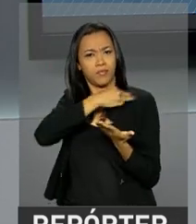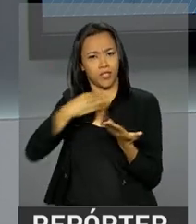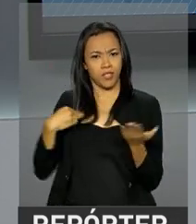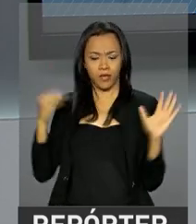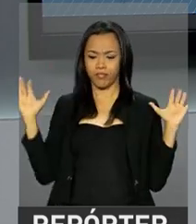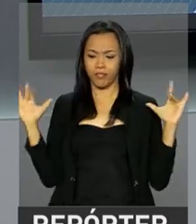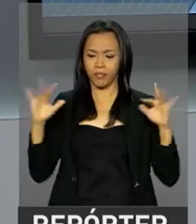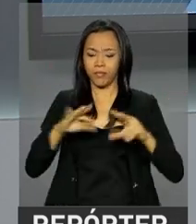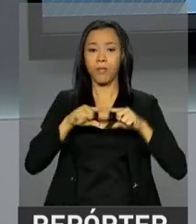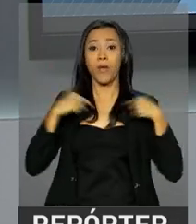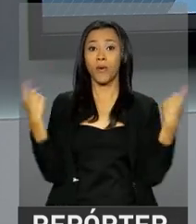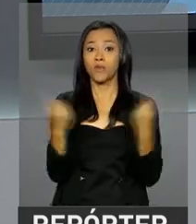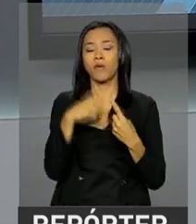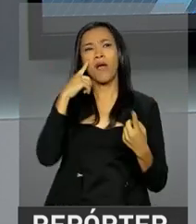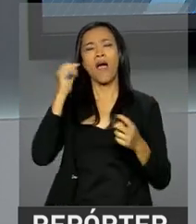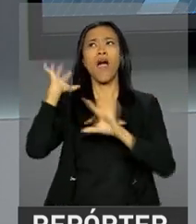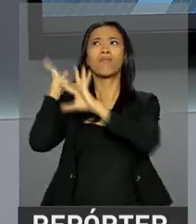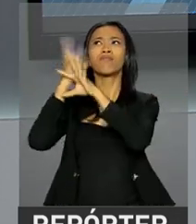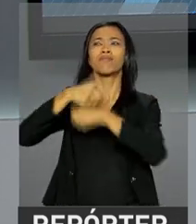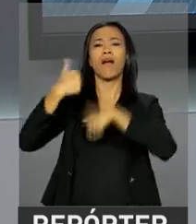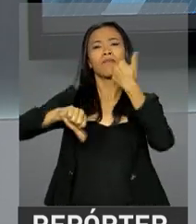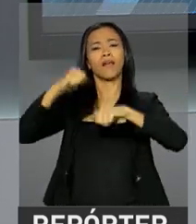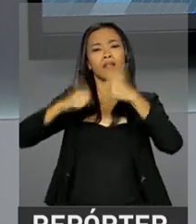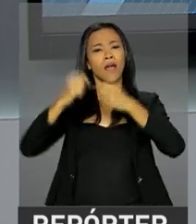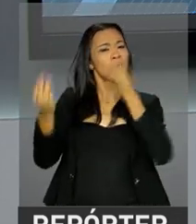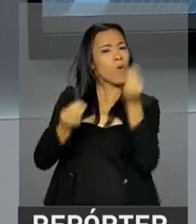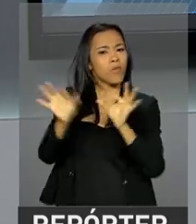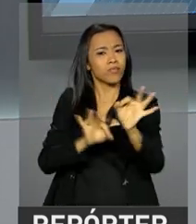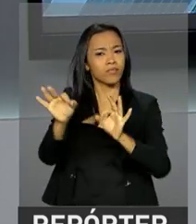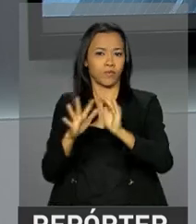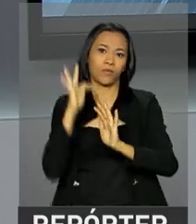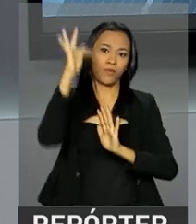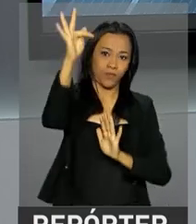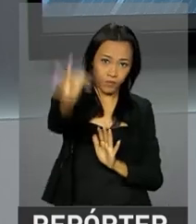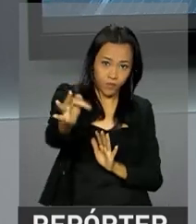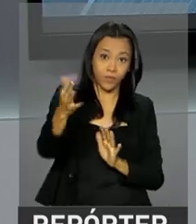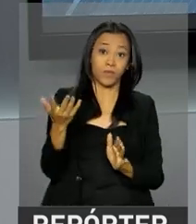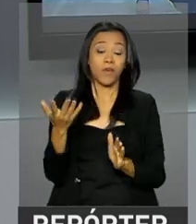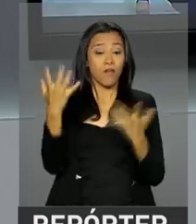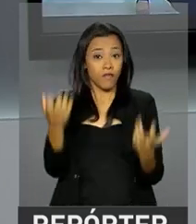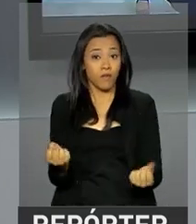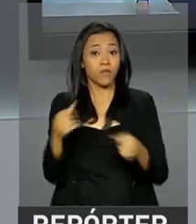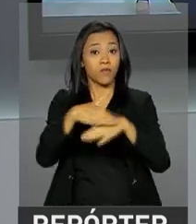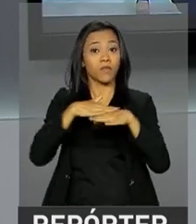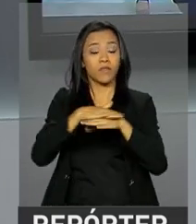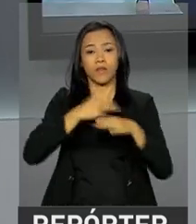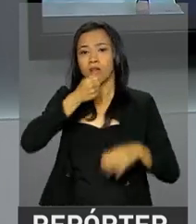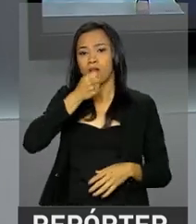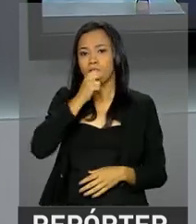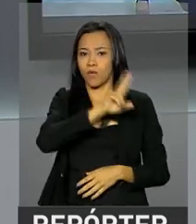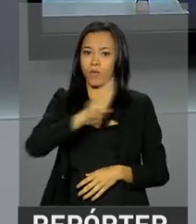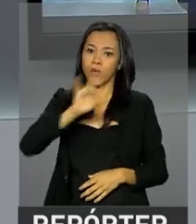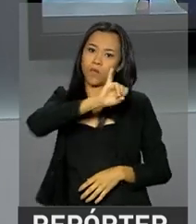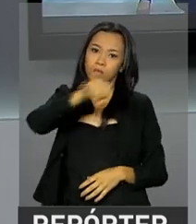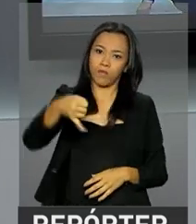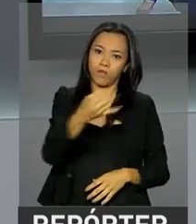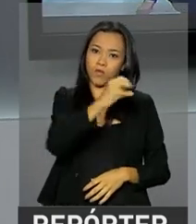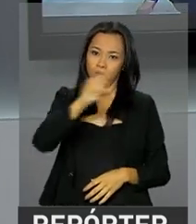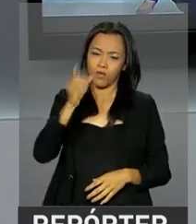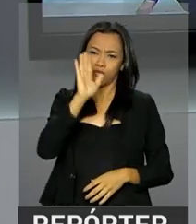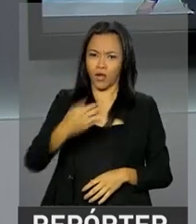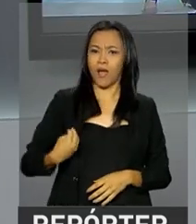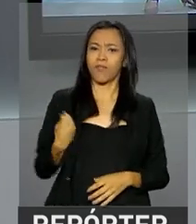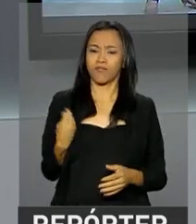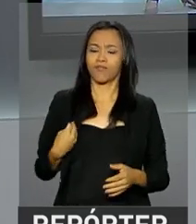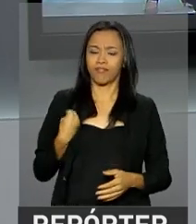ações desenvolvidas até agora e definir planos para o futuro. A gente conversa agora ao vivo com o repórter João Pedro Neto, que já está no local da reunião